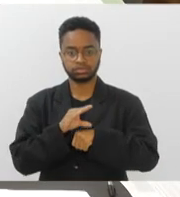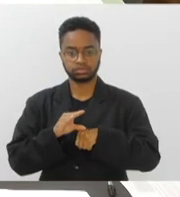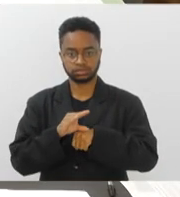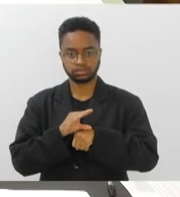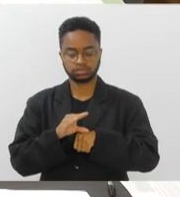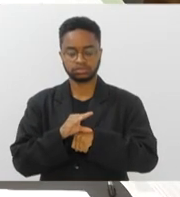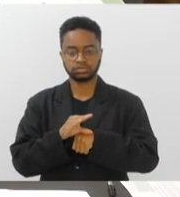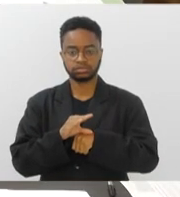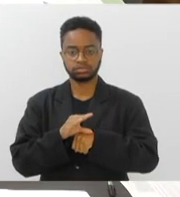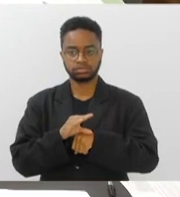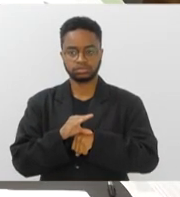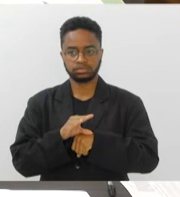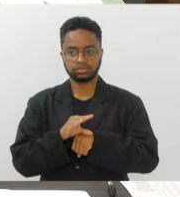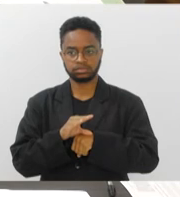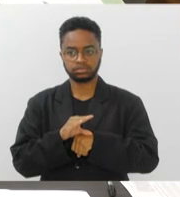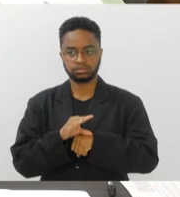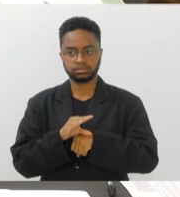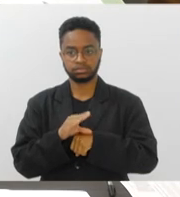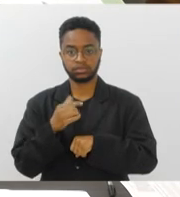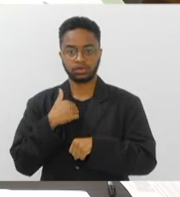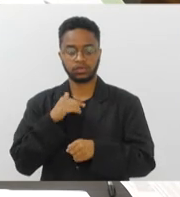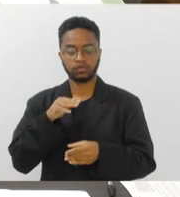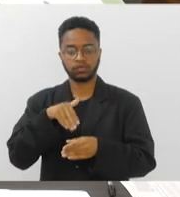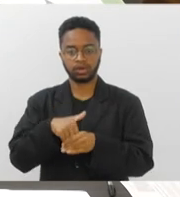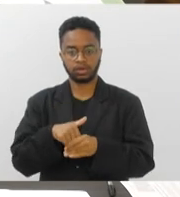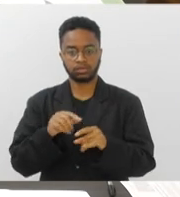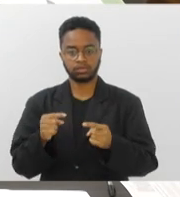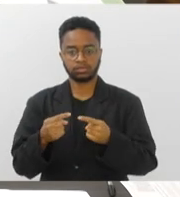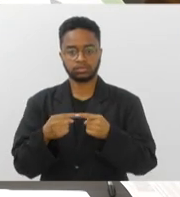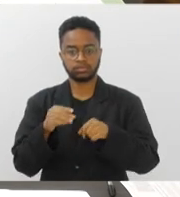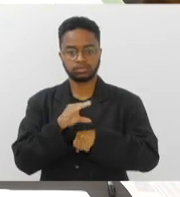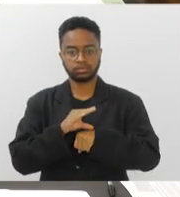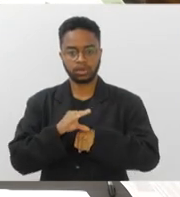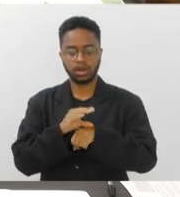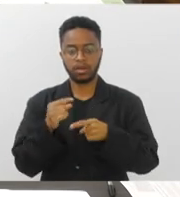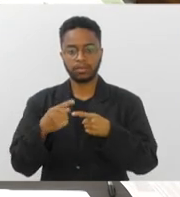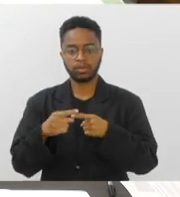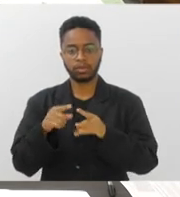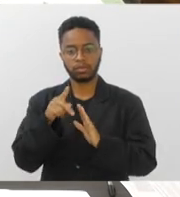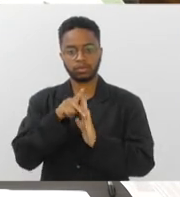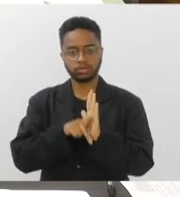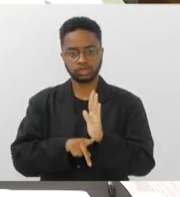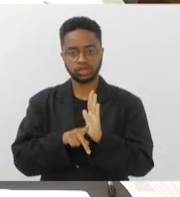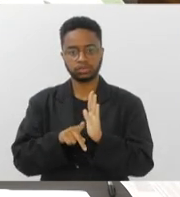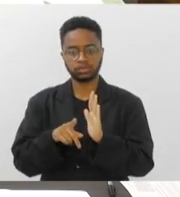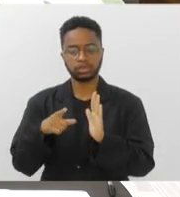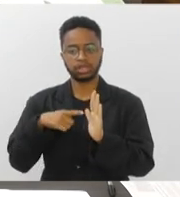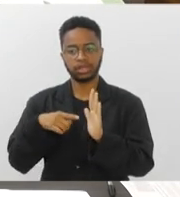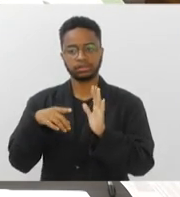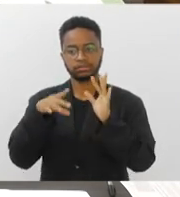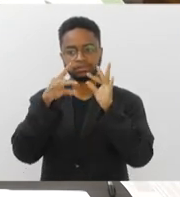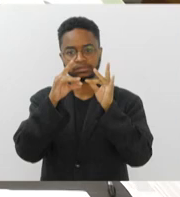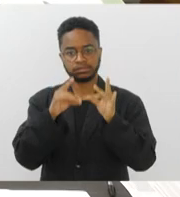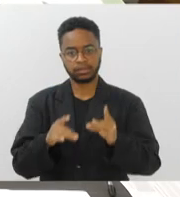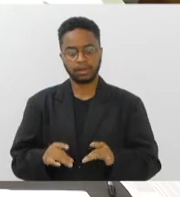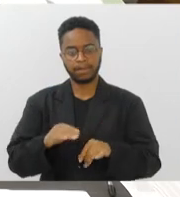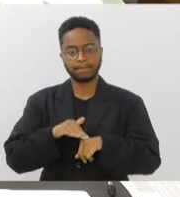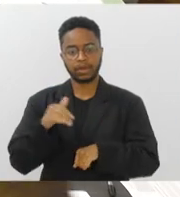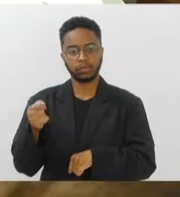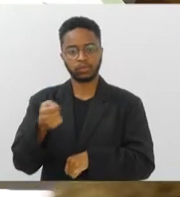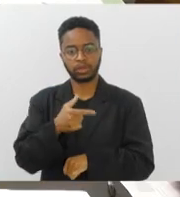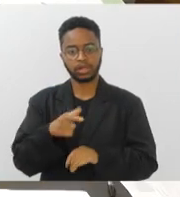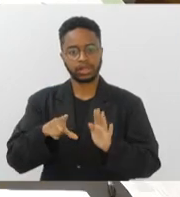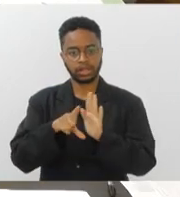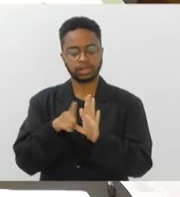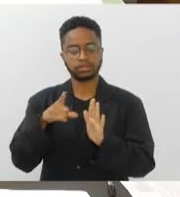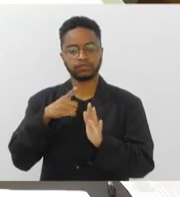constitucionalidade. Eu estou votando pela constitucionalidade porque o projeto vai além da Lei de 2018 e reforça as medidas de proteção à